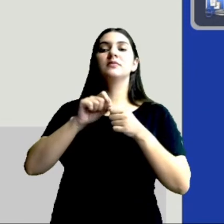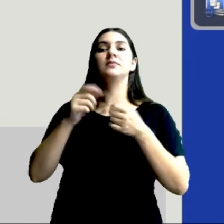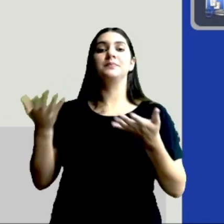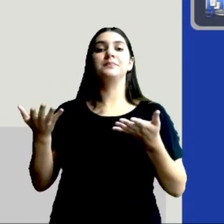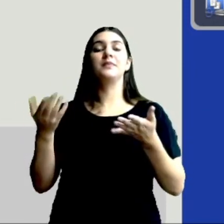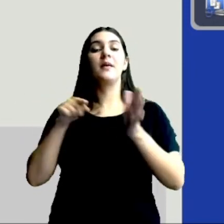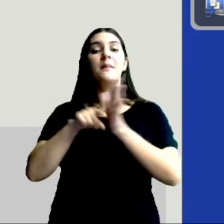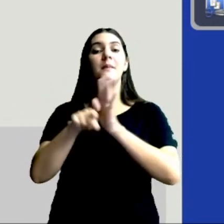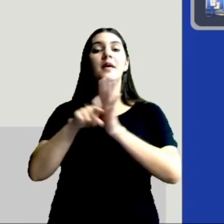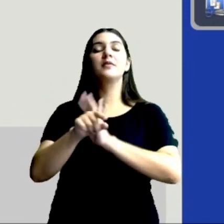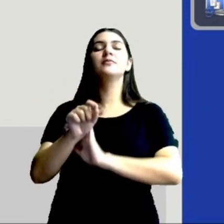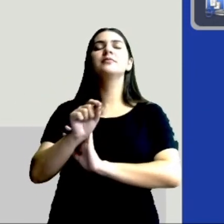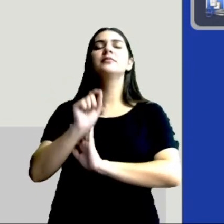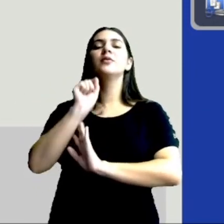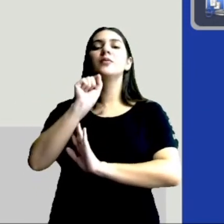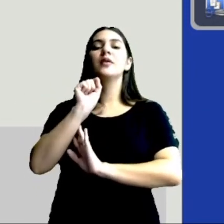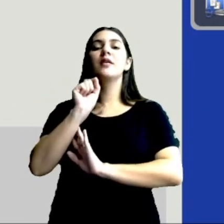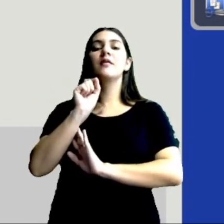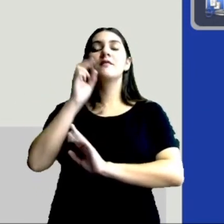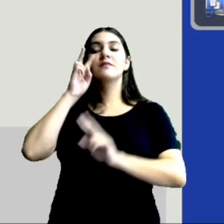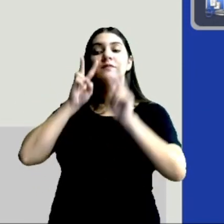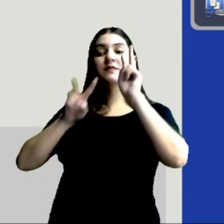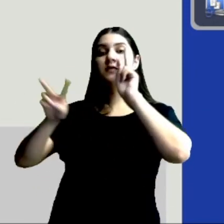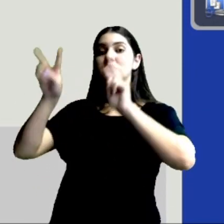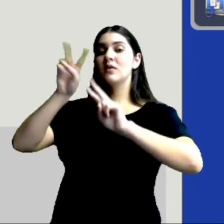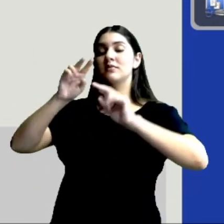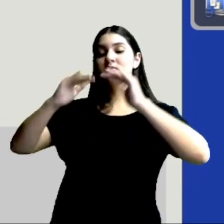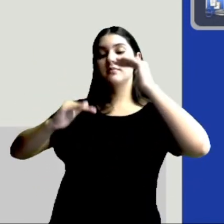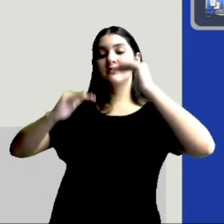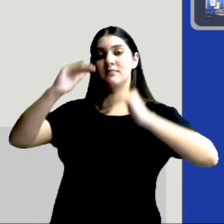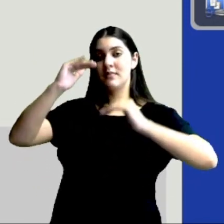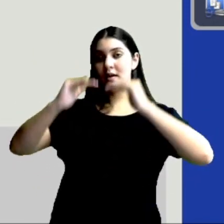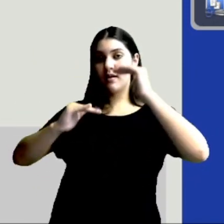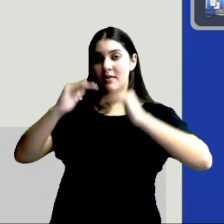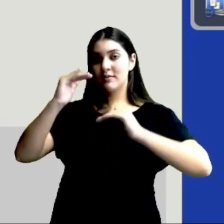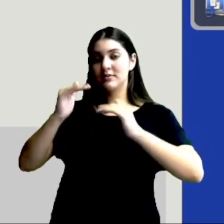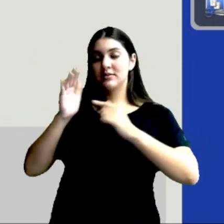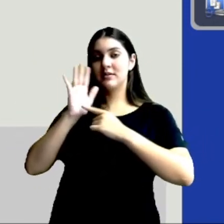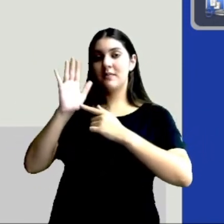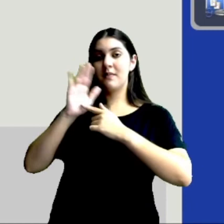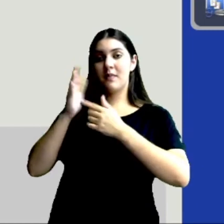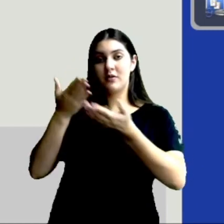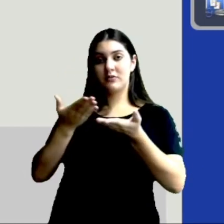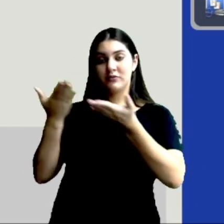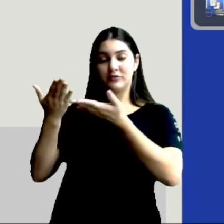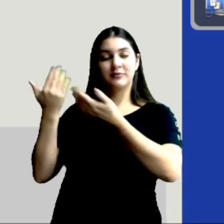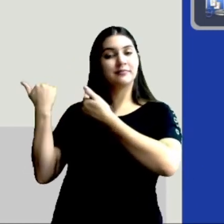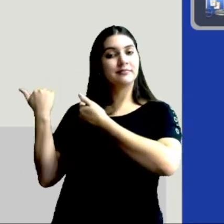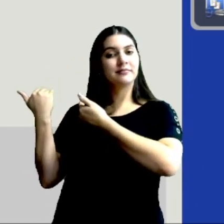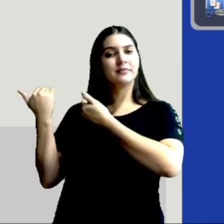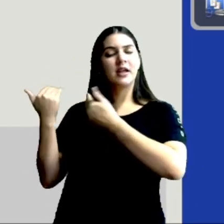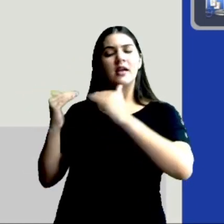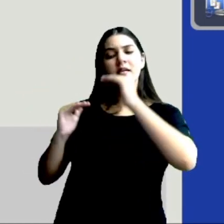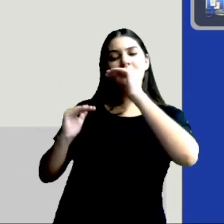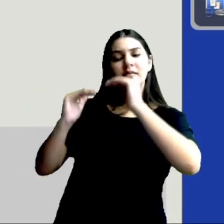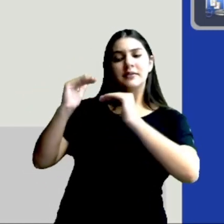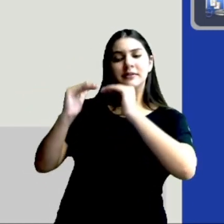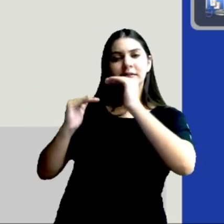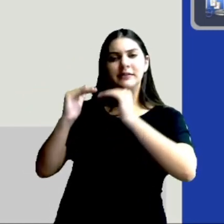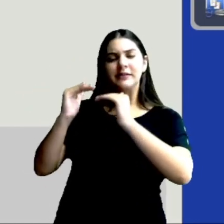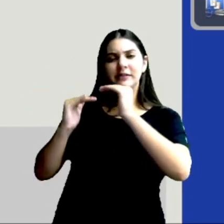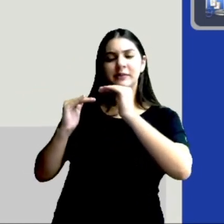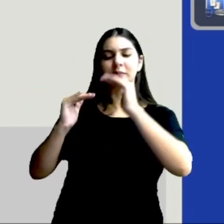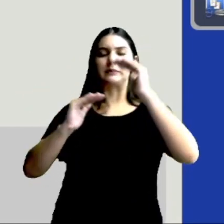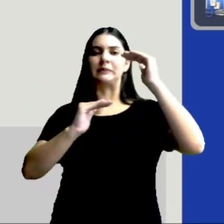questão diz, considere a balança a seguir. A balança está em equilíbrio ou em desequilíbrio? Escreva